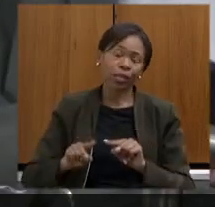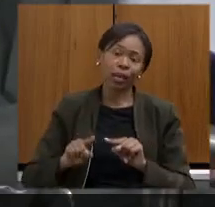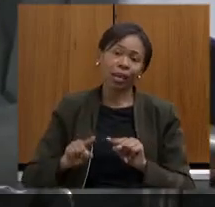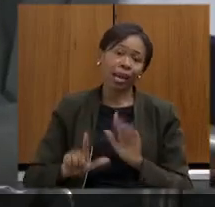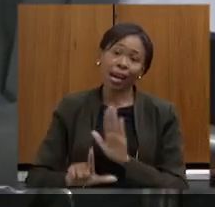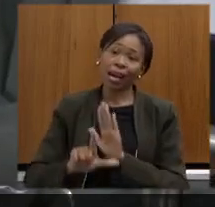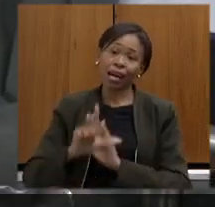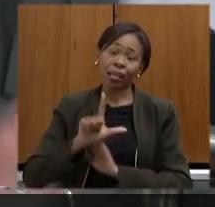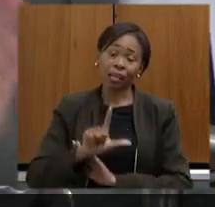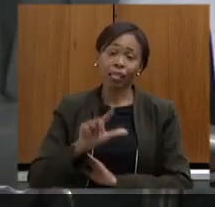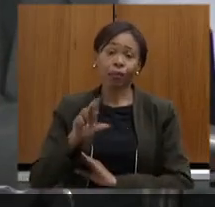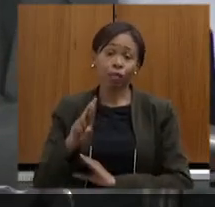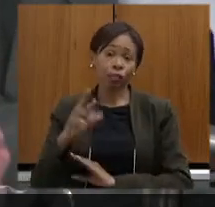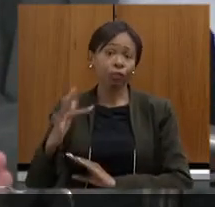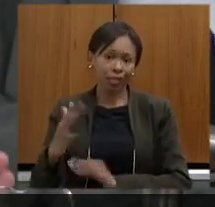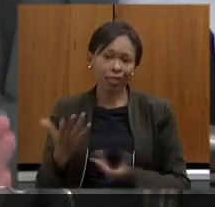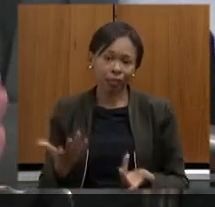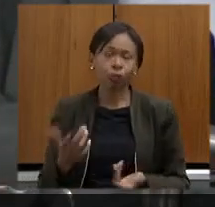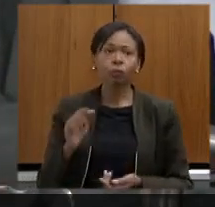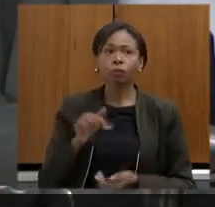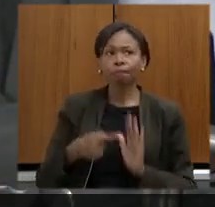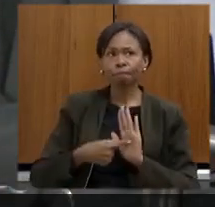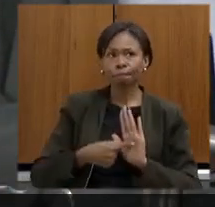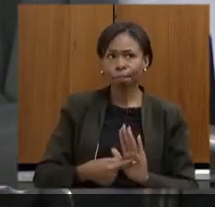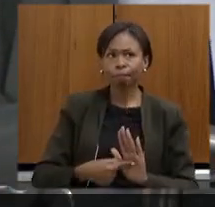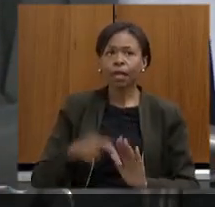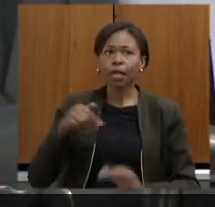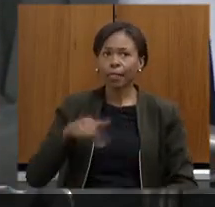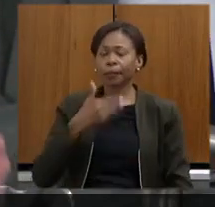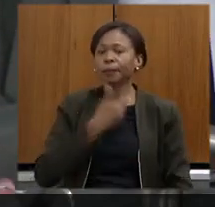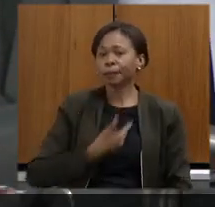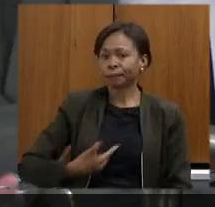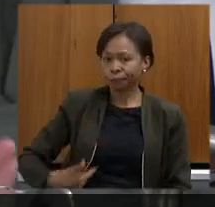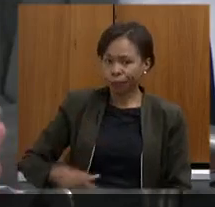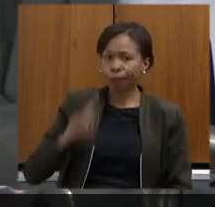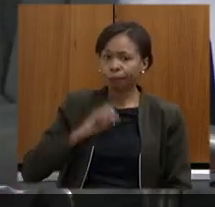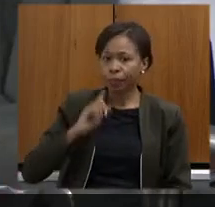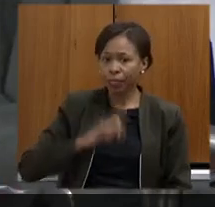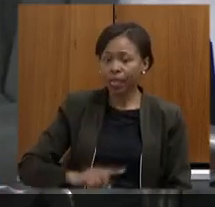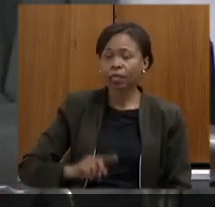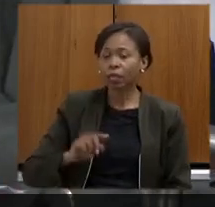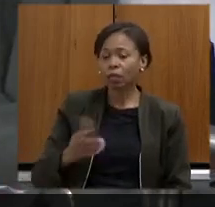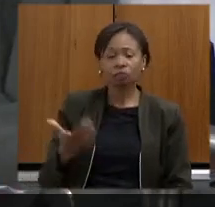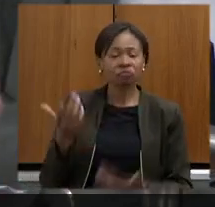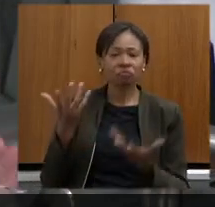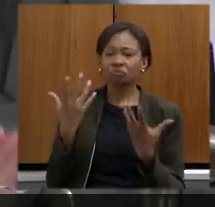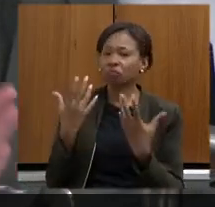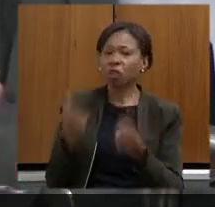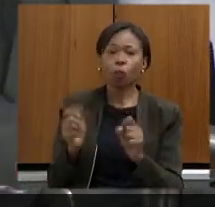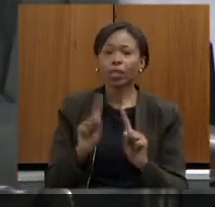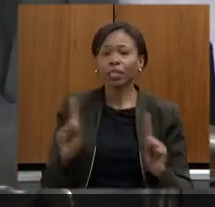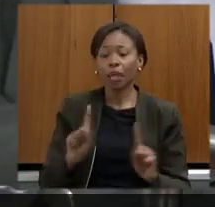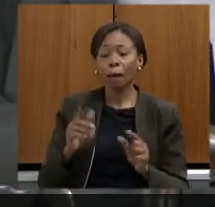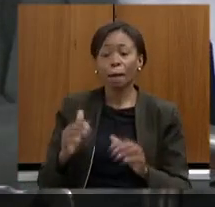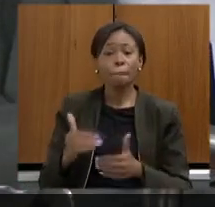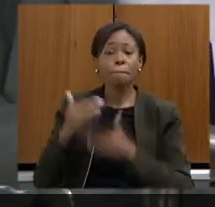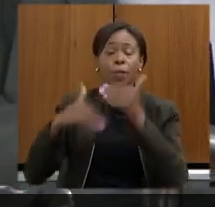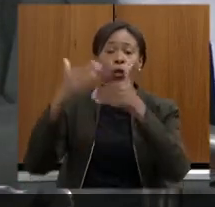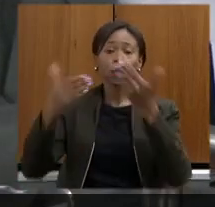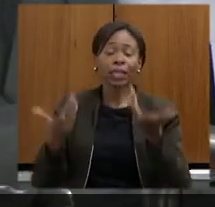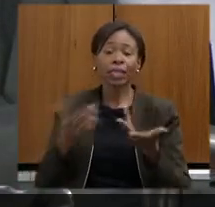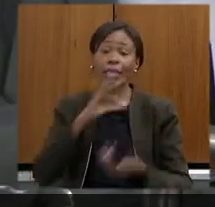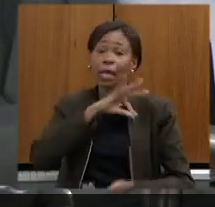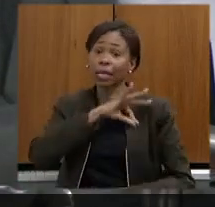trago aqui a seguinte coisa tão pesado o estado de Minas Gerais negar todas as reivindicações servidores por melhorias salariais pela recomposição do quadro de